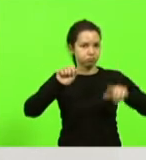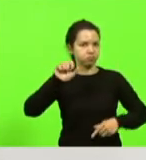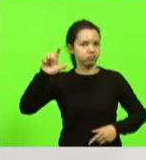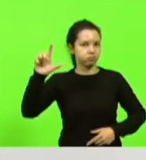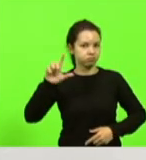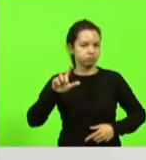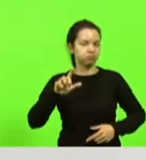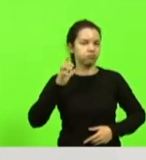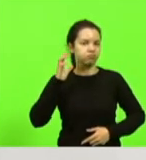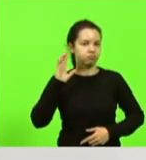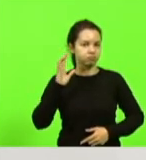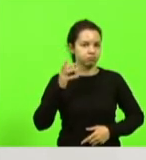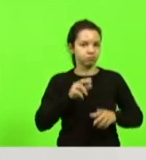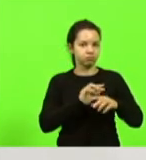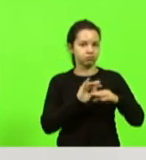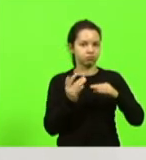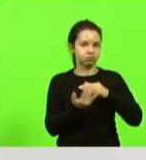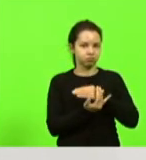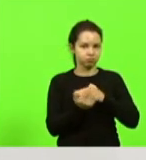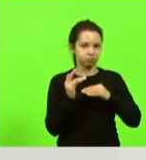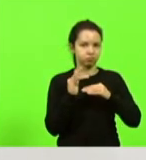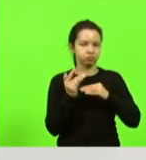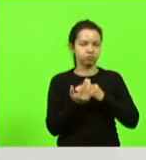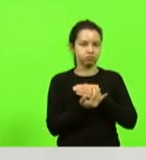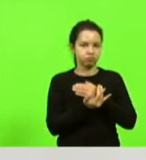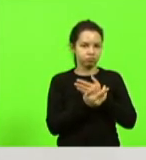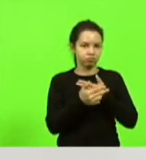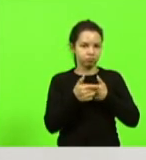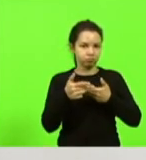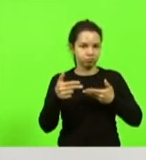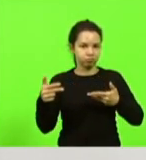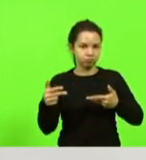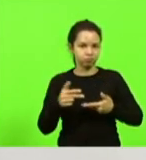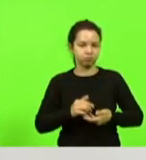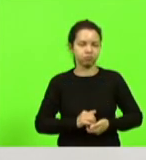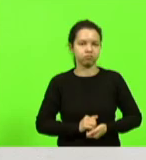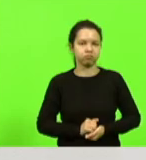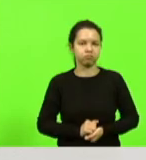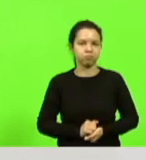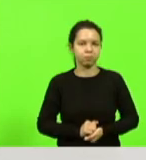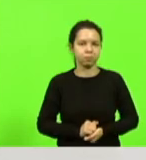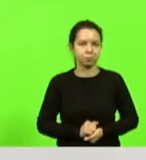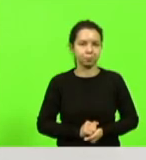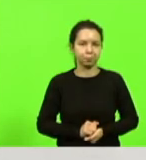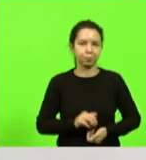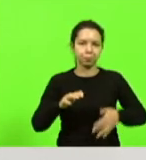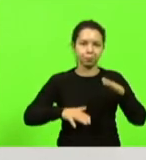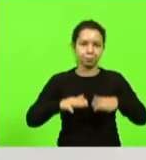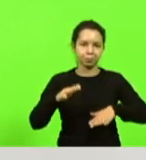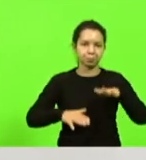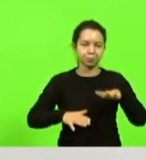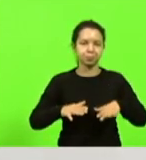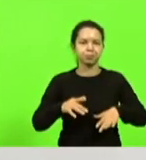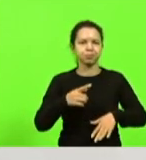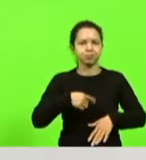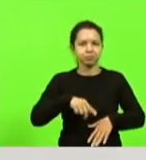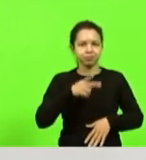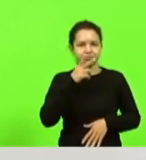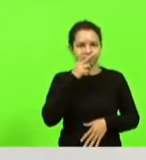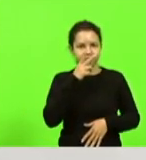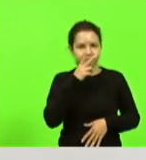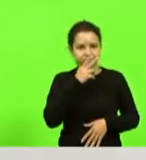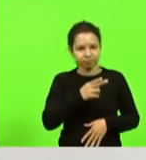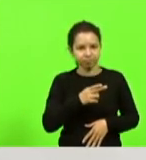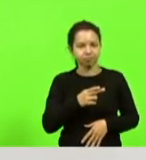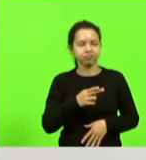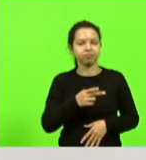pelas nossas plataformas digitais. Né? Às vezes a gente corre o risco de sempre parecer meio funesto em tudo